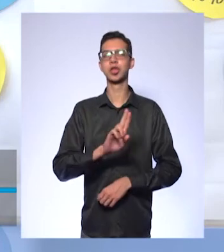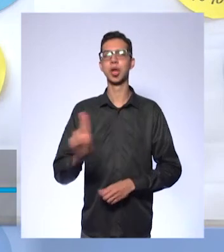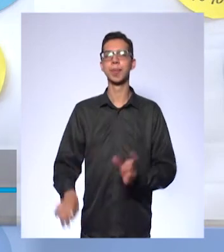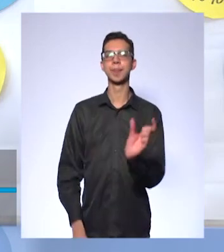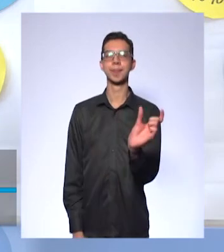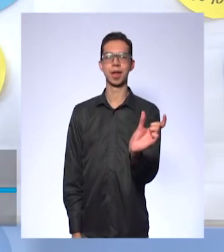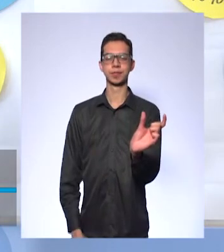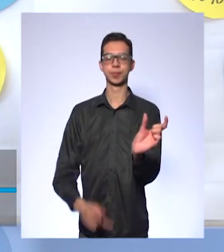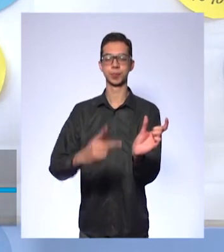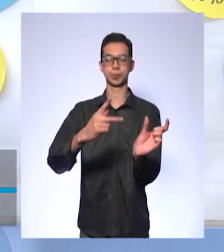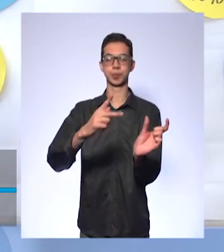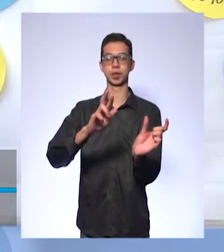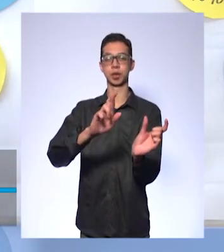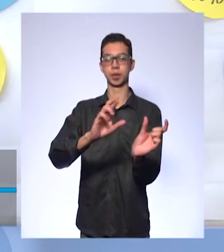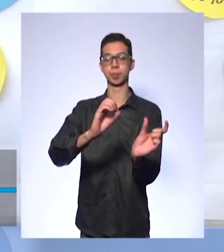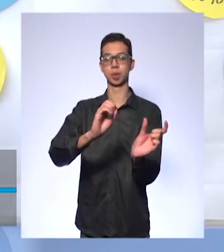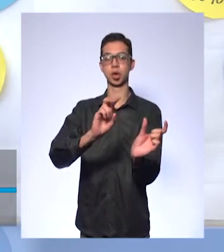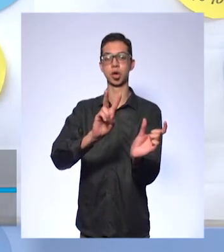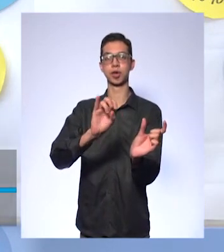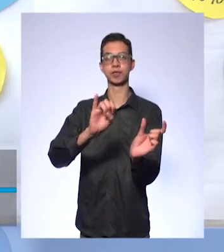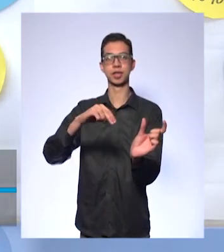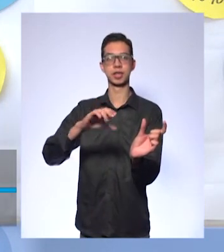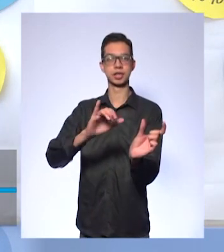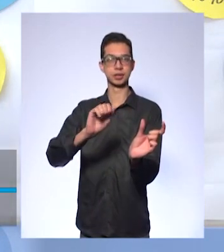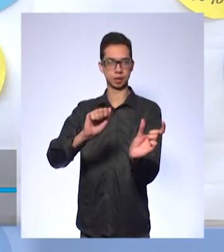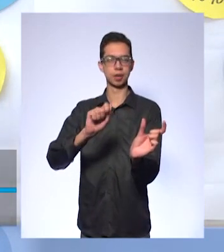entendendo que podemos comparar com